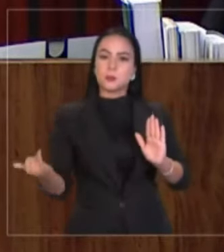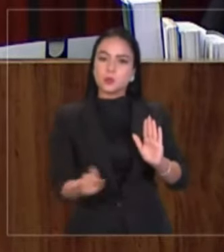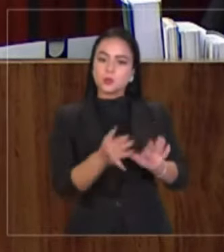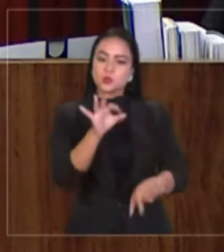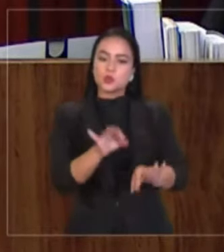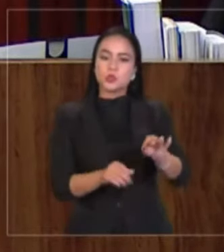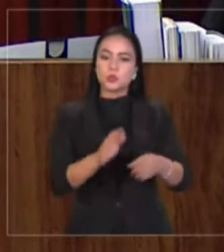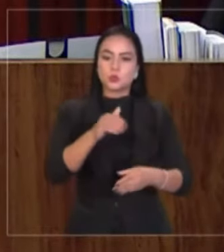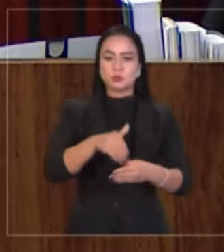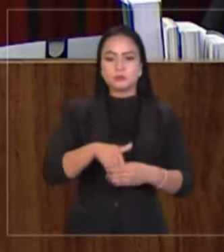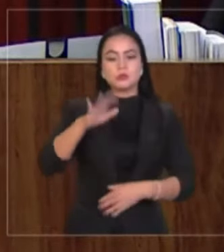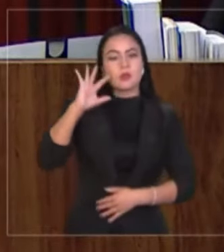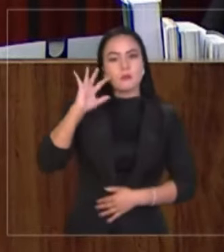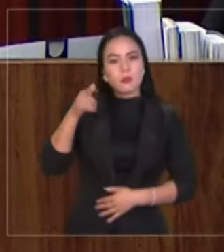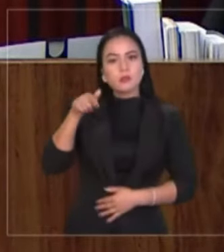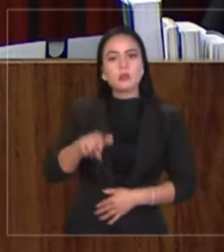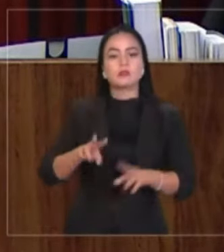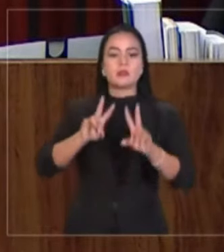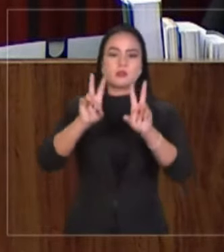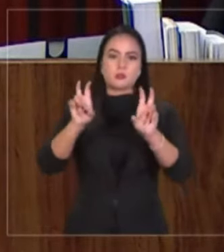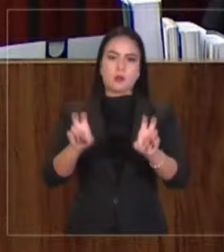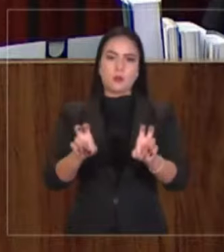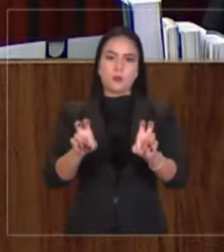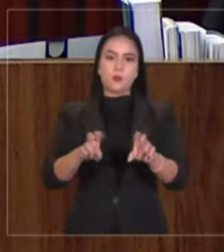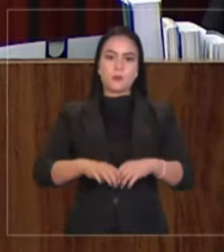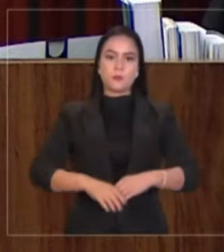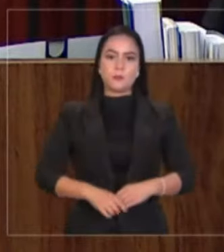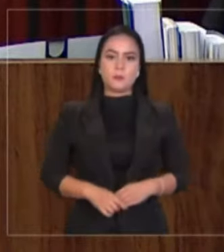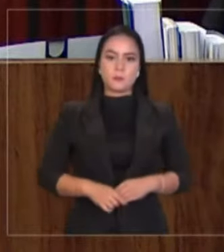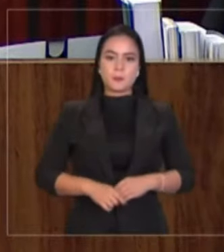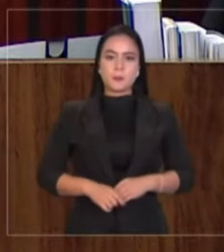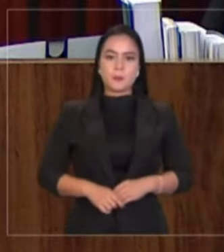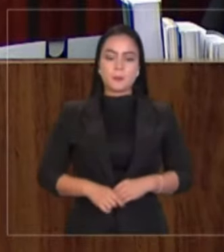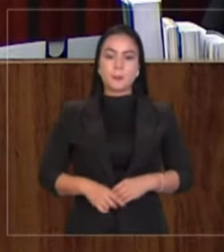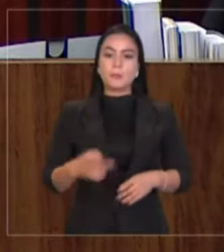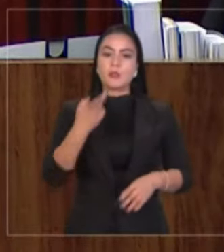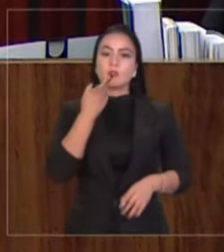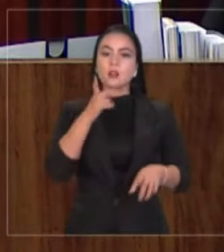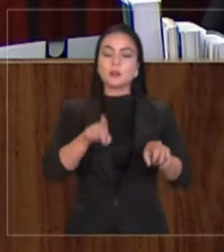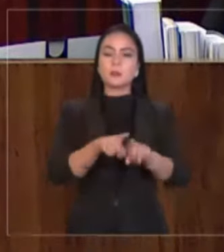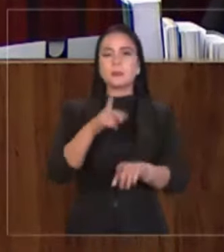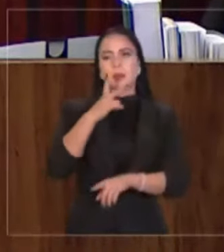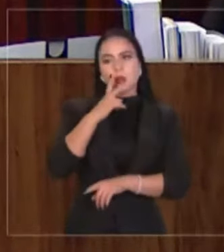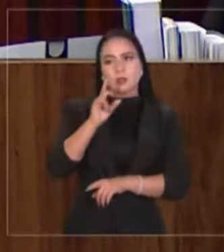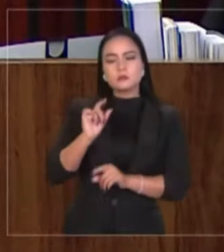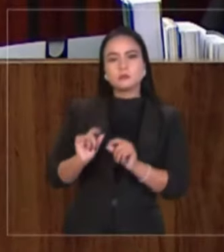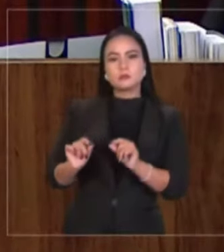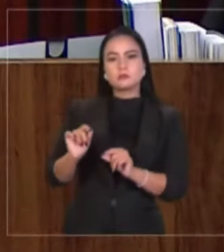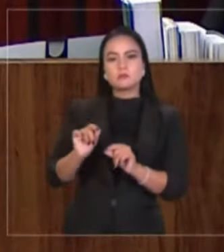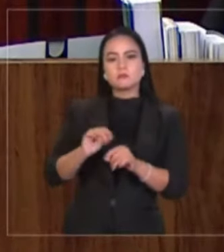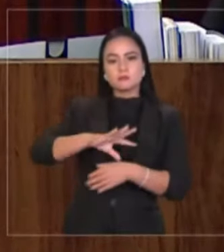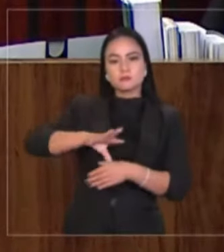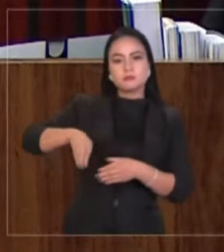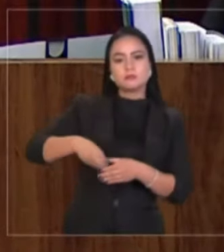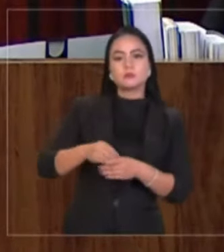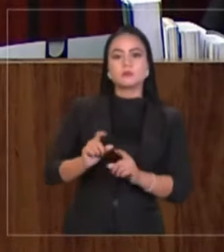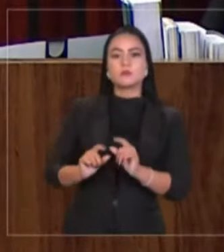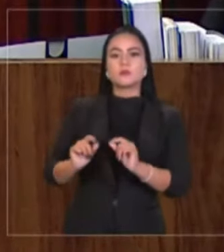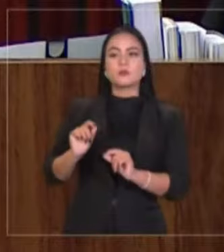eleitoral defina essa questão deixar também me parece consignado